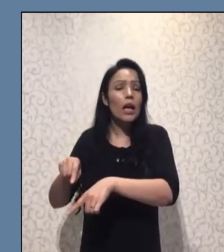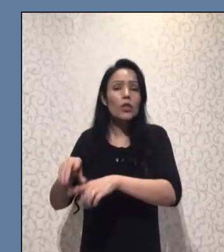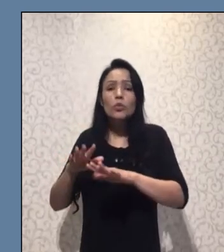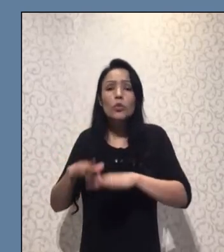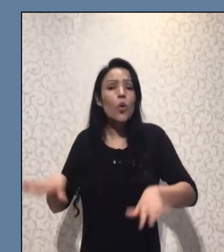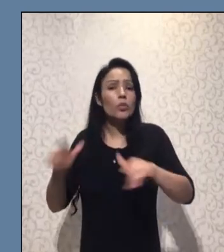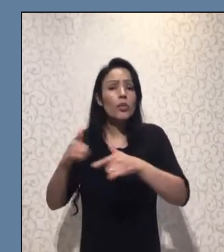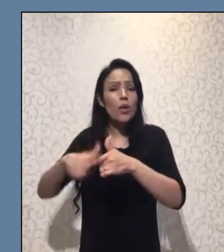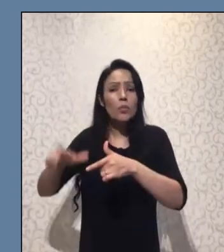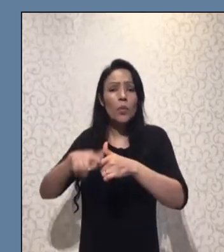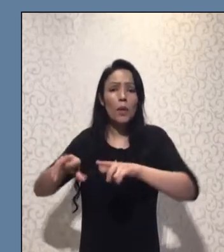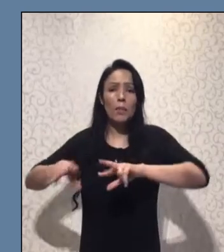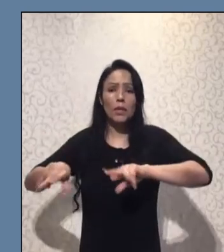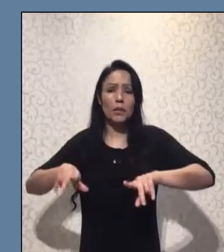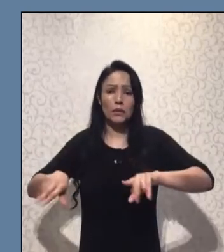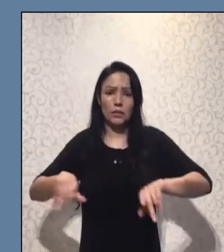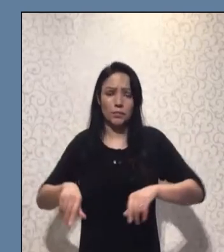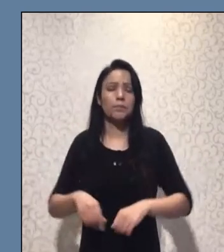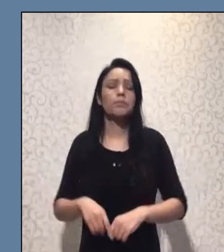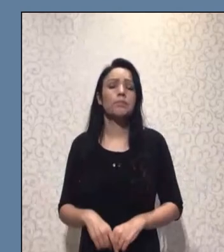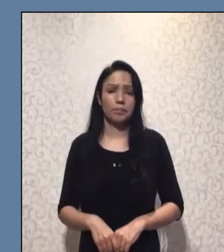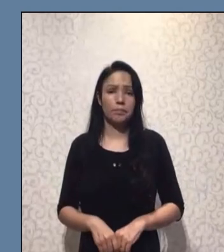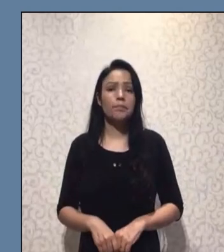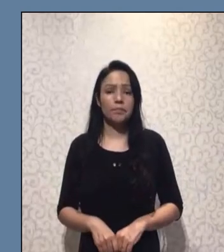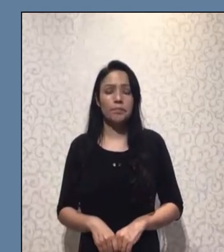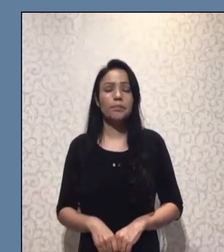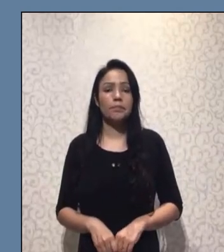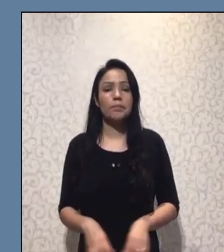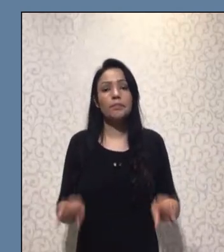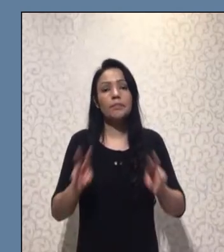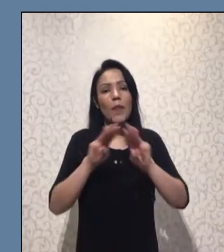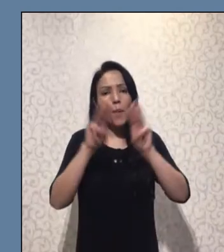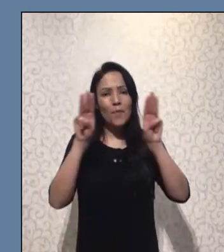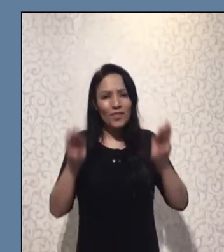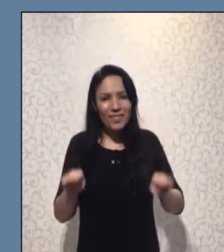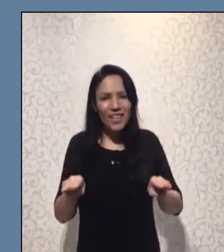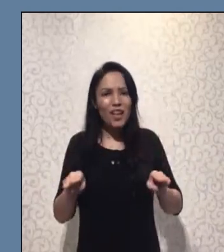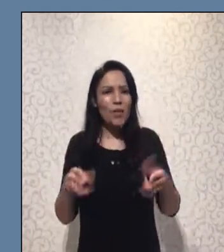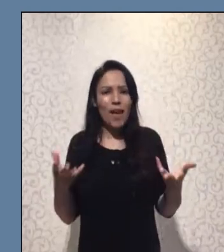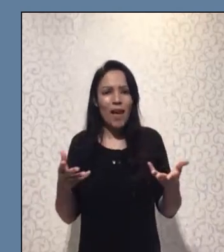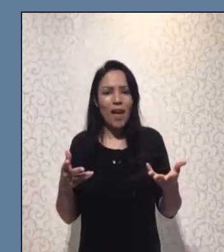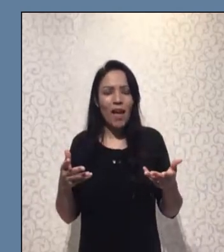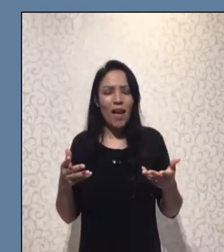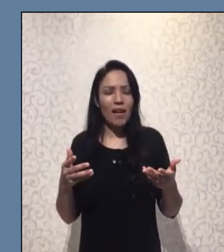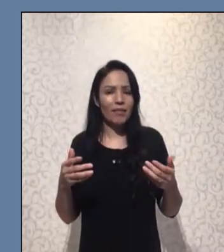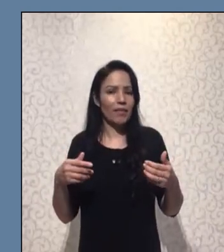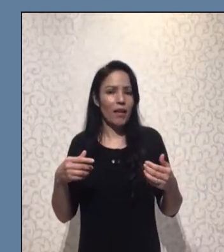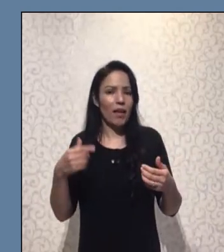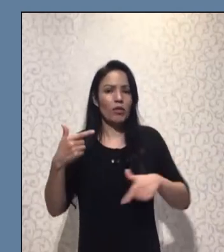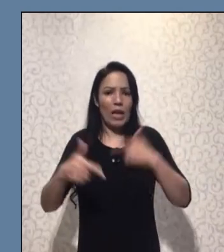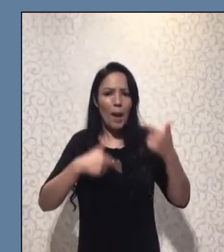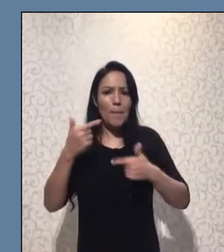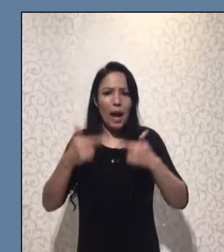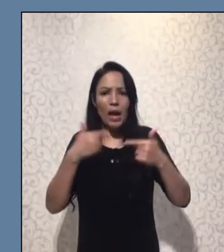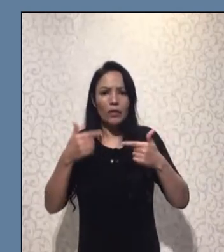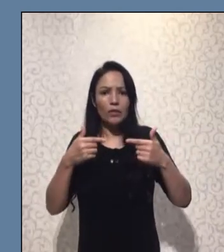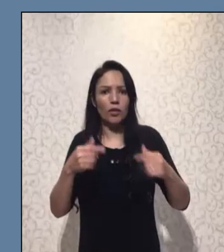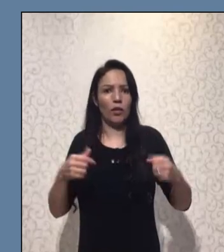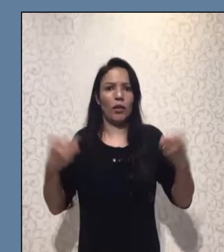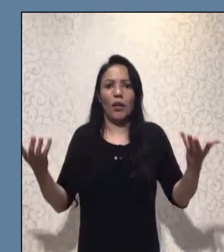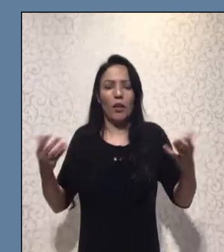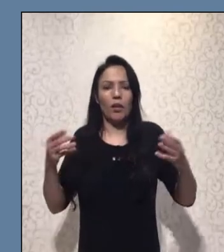outras instâncias. É. Não, até porque o museu não tem caráter messiânico, né? A gente está falando de uma formação que a formação